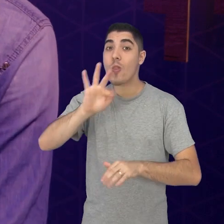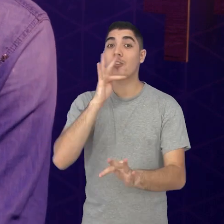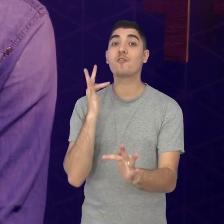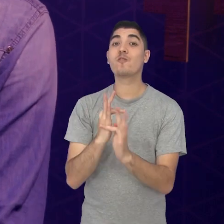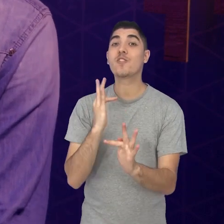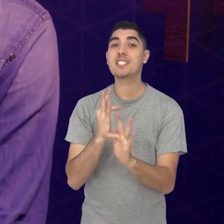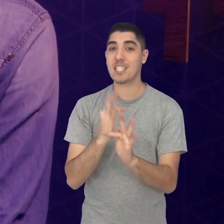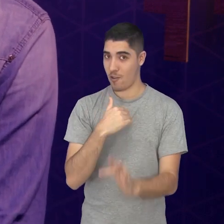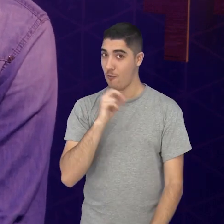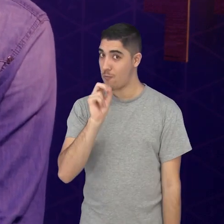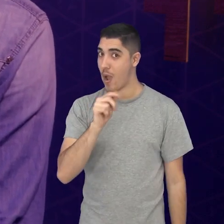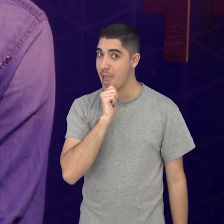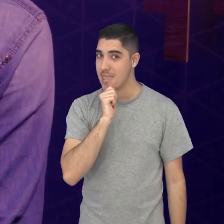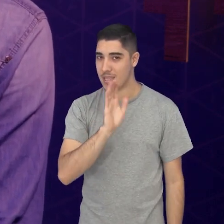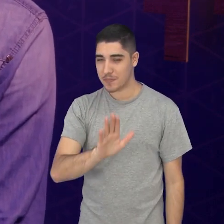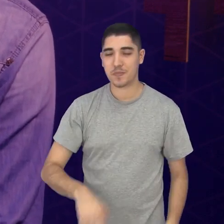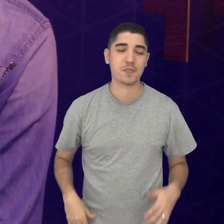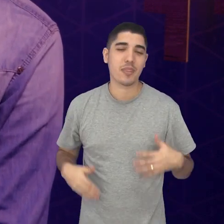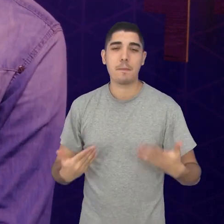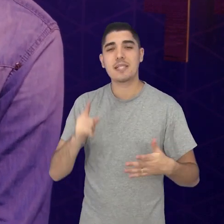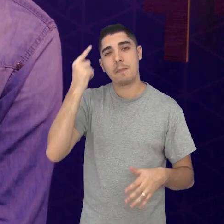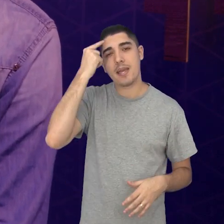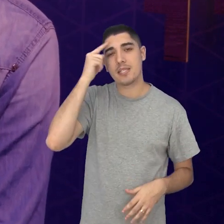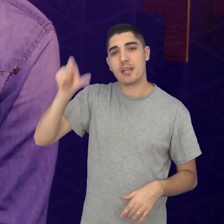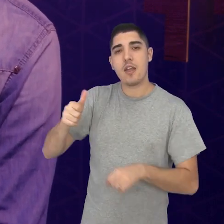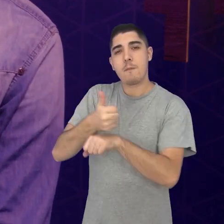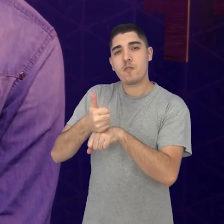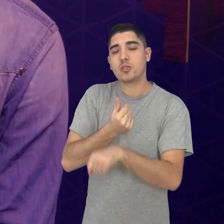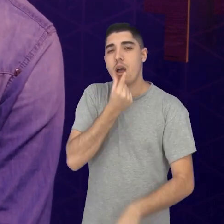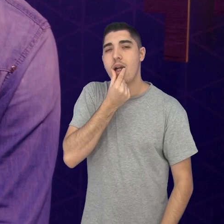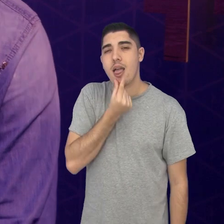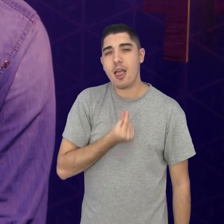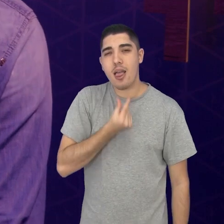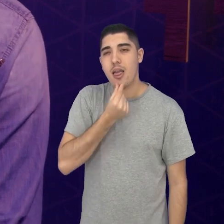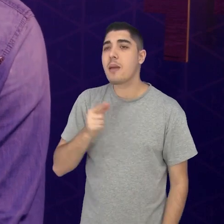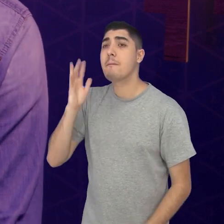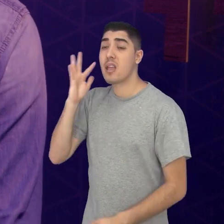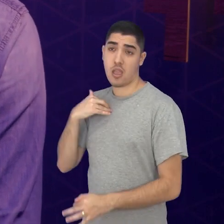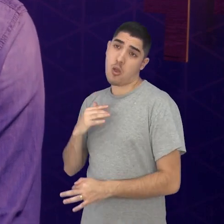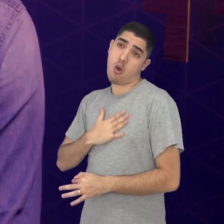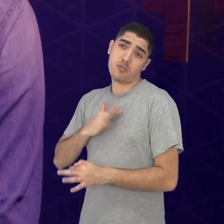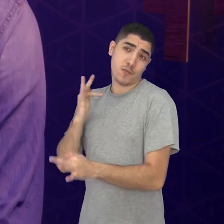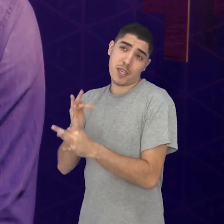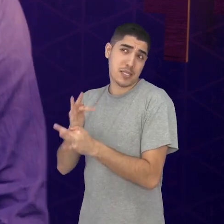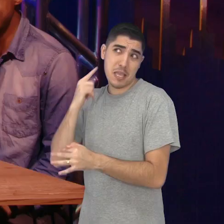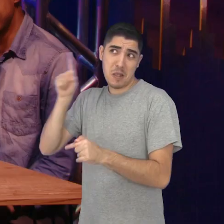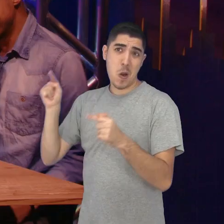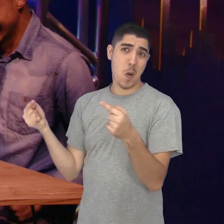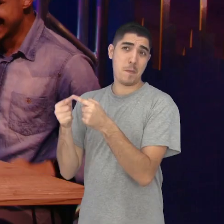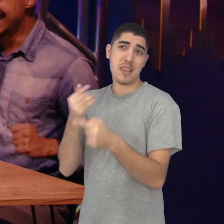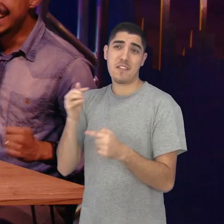física. Você sabe, quando você pensa no Einstein, o que vem na sua cabeça? Física.